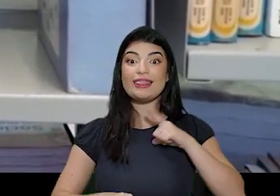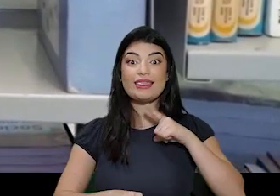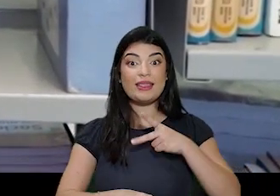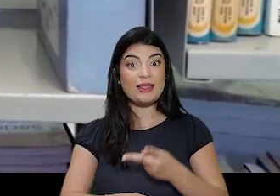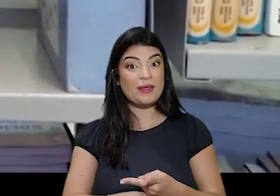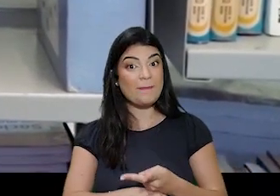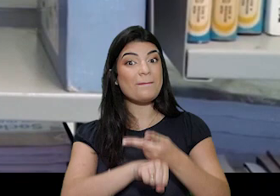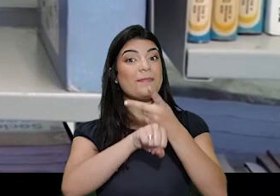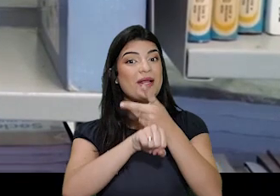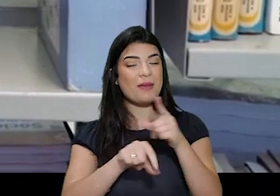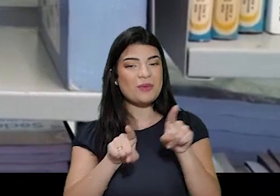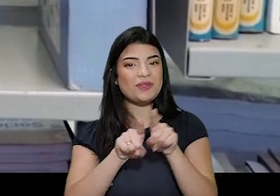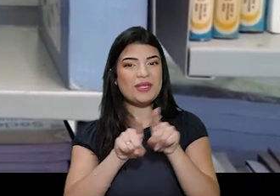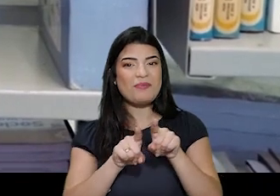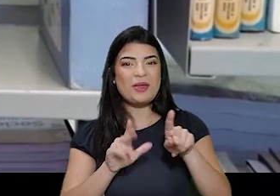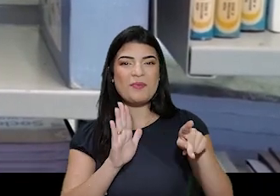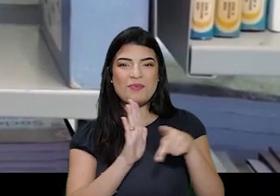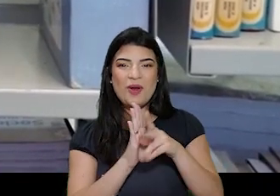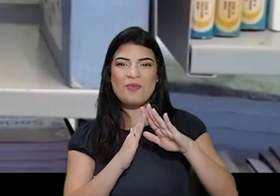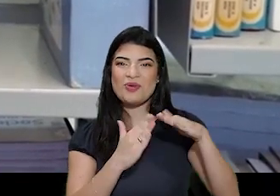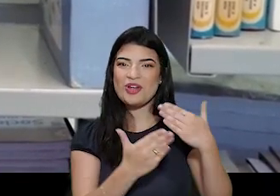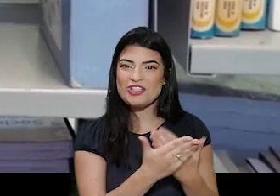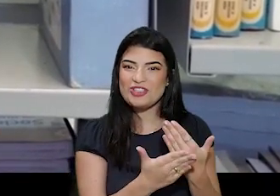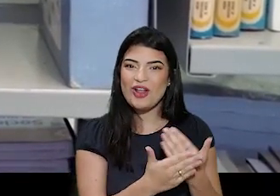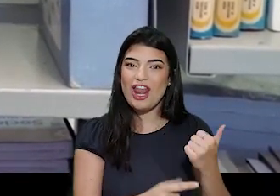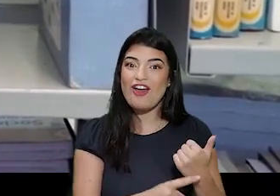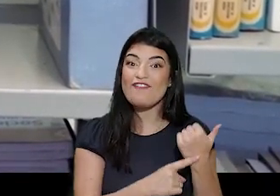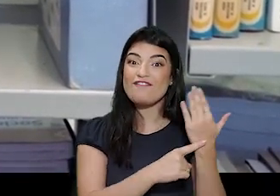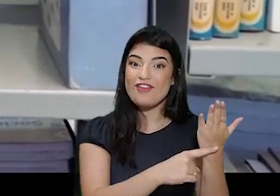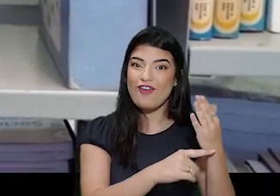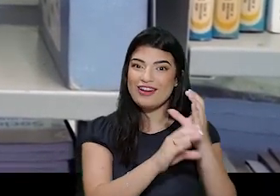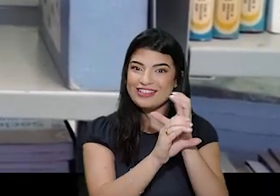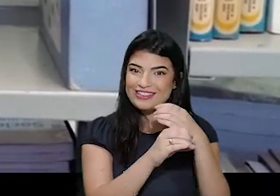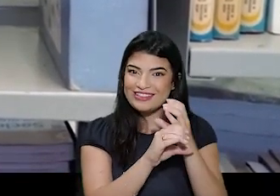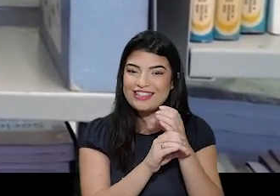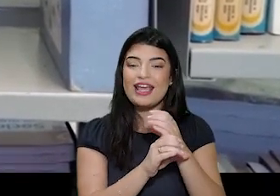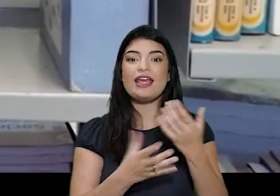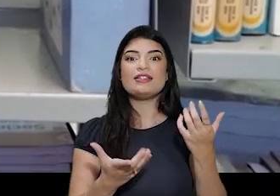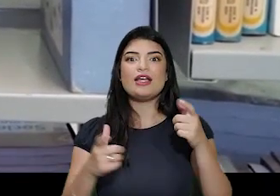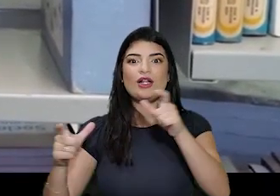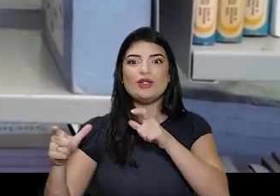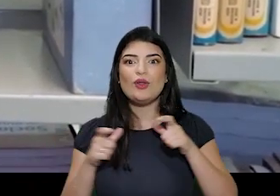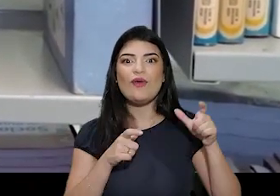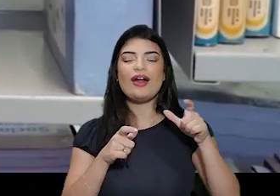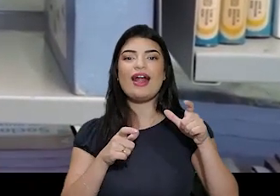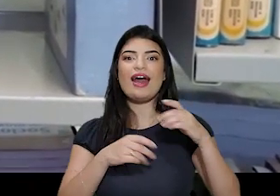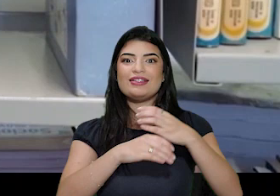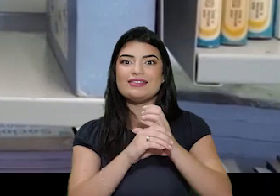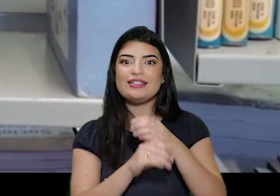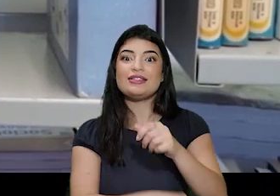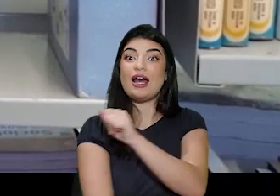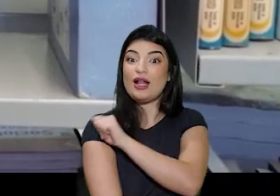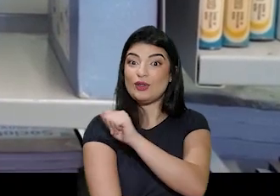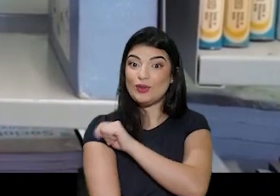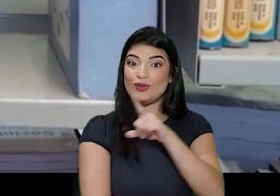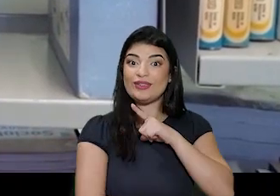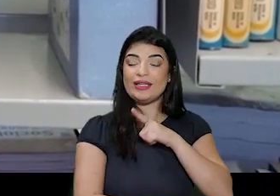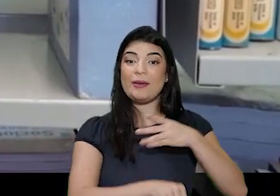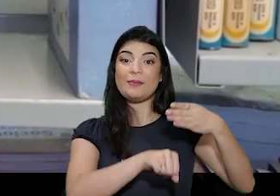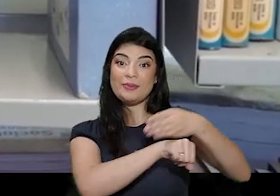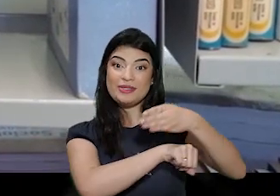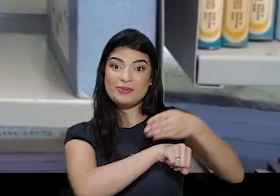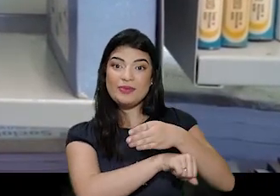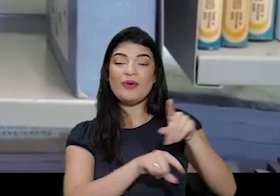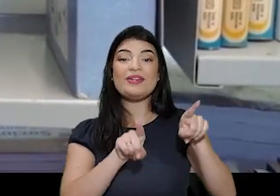Recebemos alguns prêmios de feiras de ciências fora da escola, Olimpíadas de Ciências que os alunos participaram e